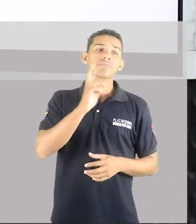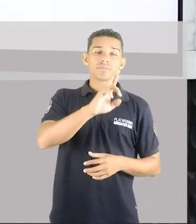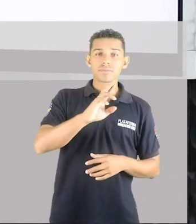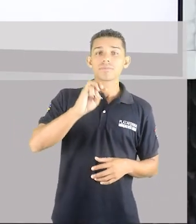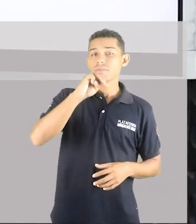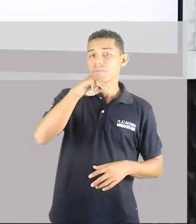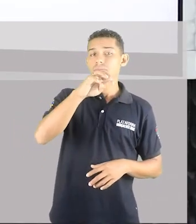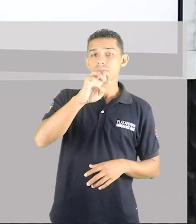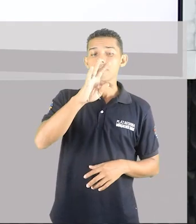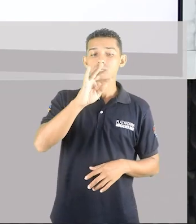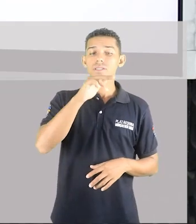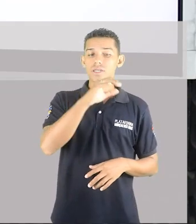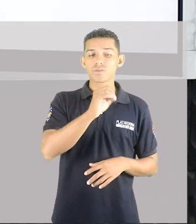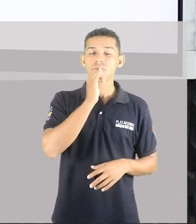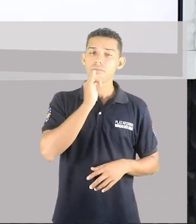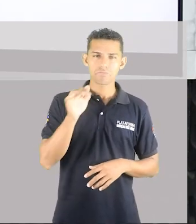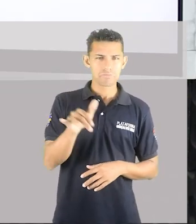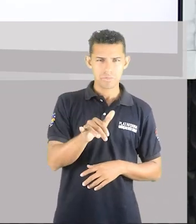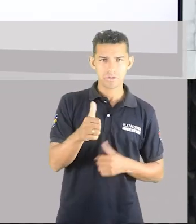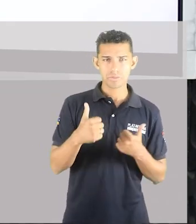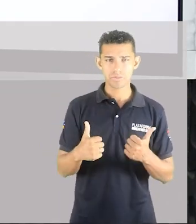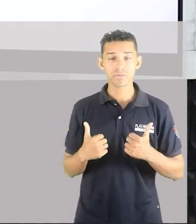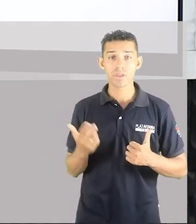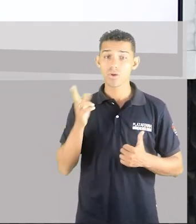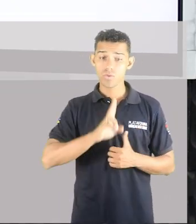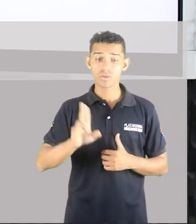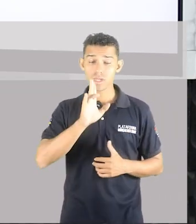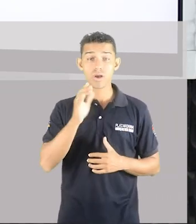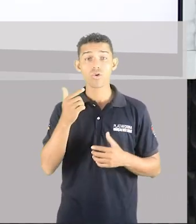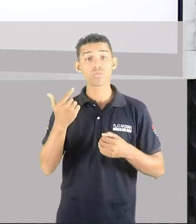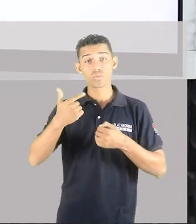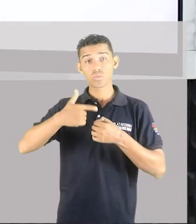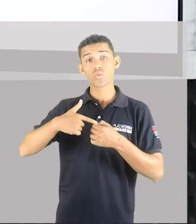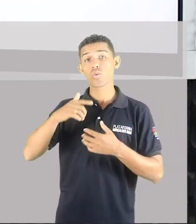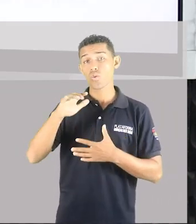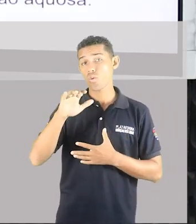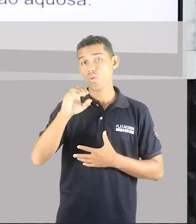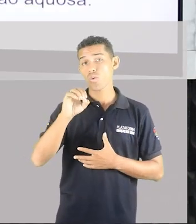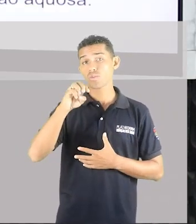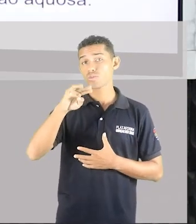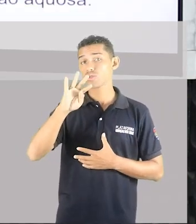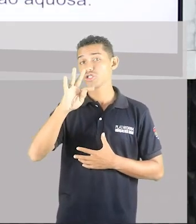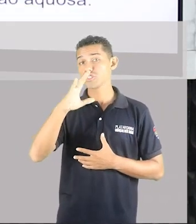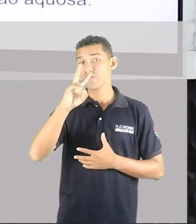do metano. Tranquilo? Já que ele é utilizado como combustível.